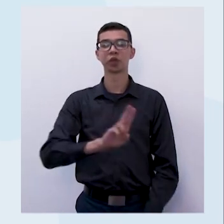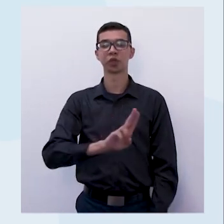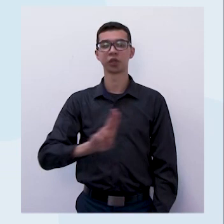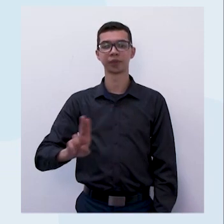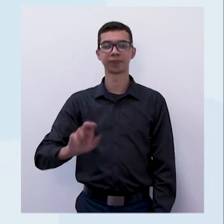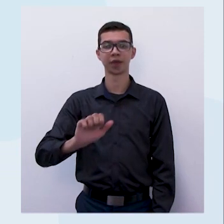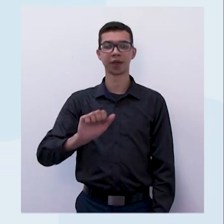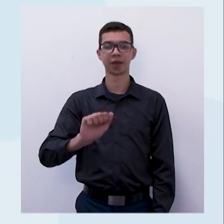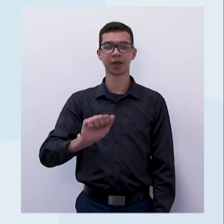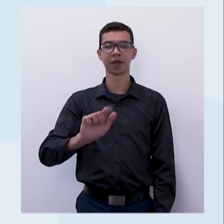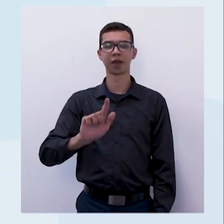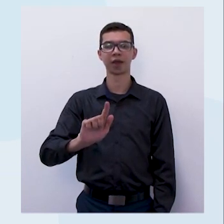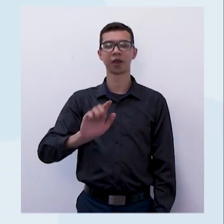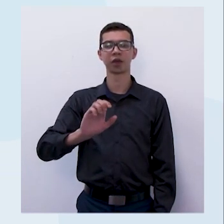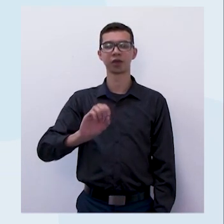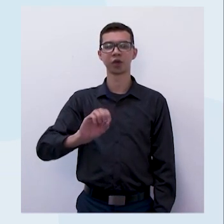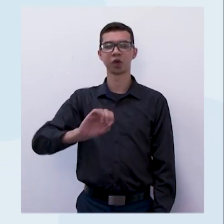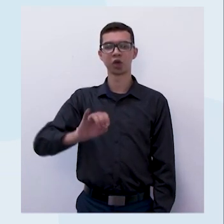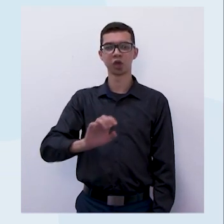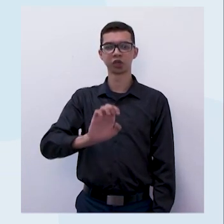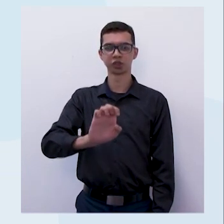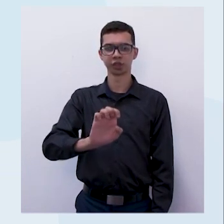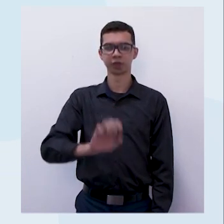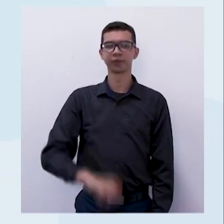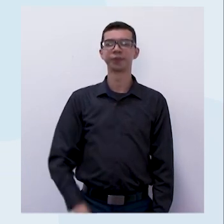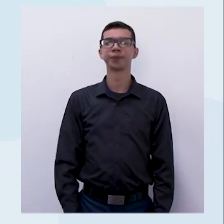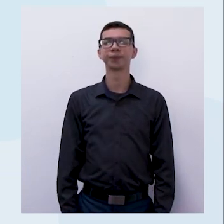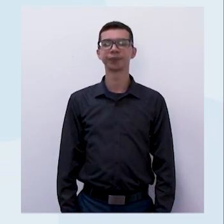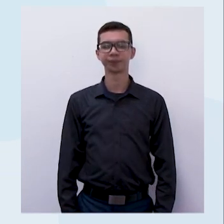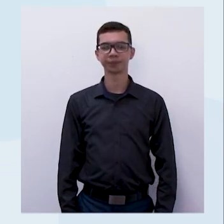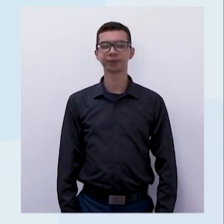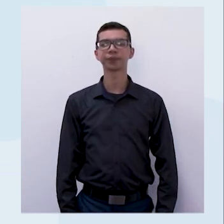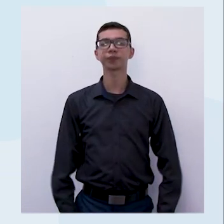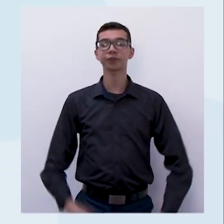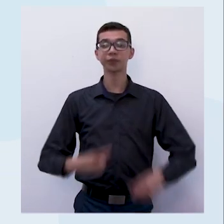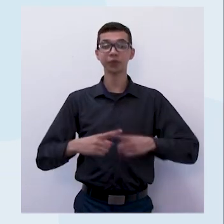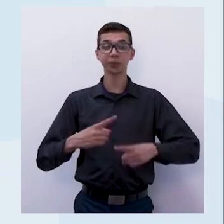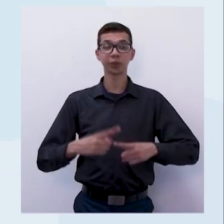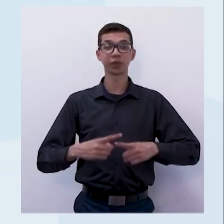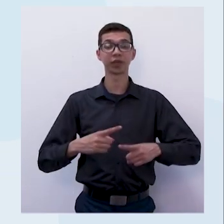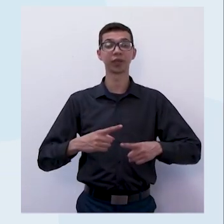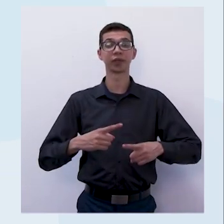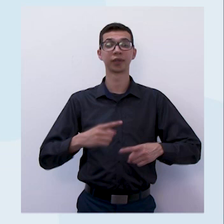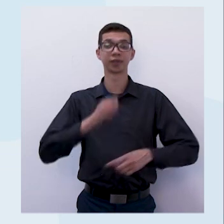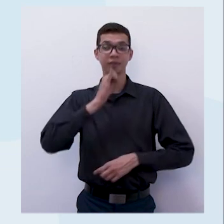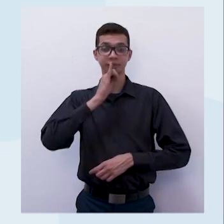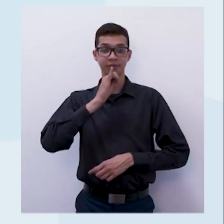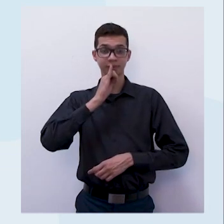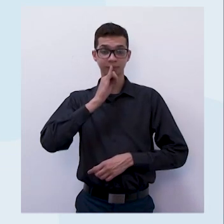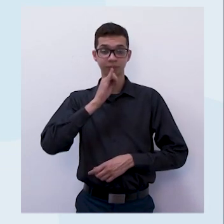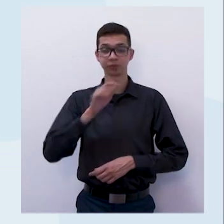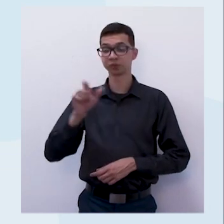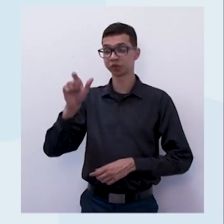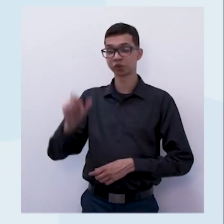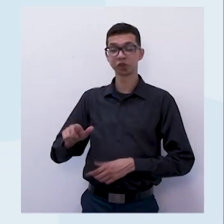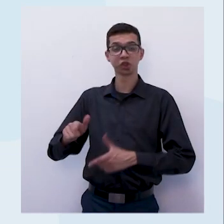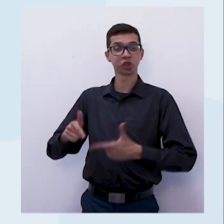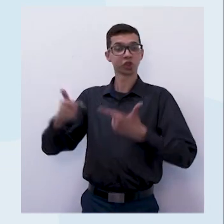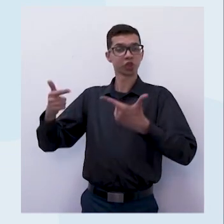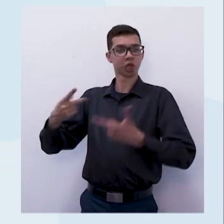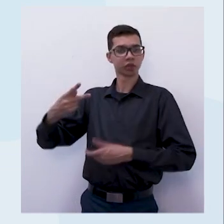O agogê tem técnicas de sobrevivência, onde o jovem espartano era praticamente abandonado à própria sorte em